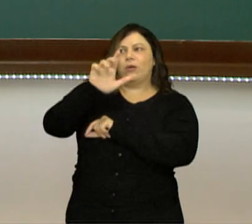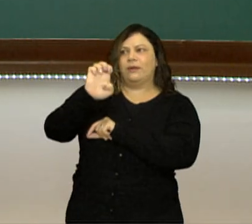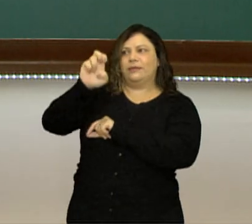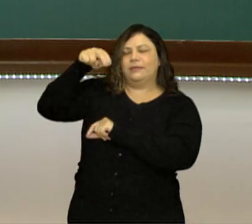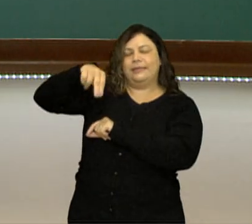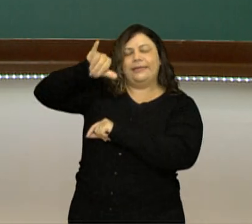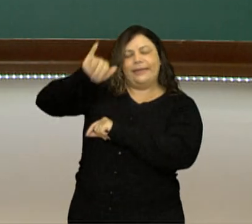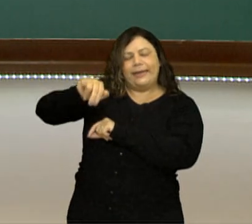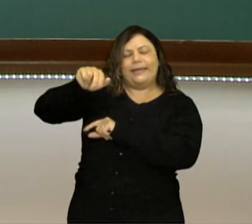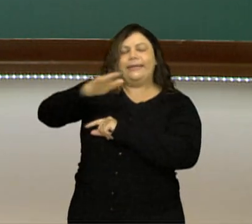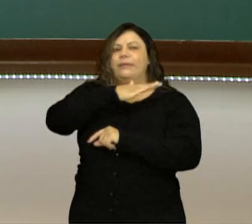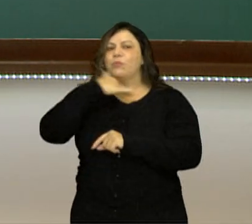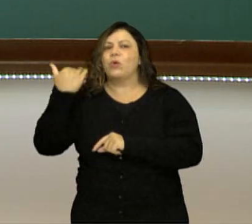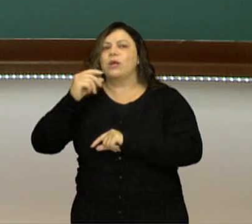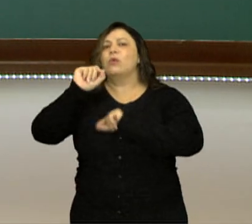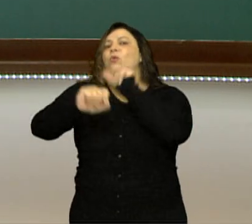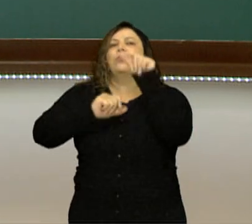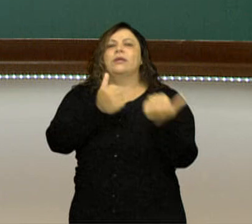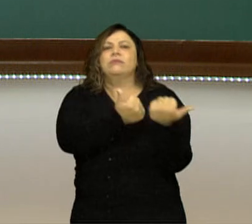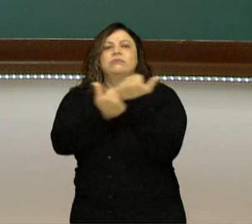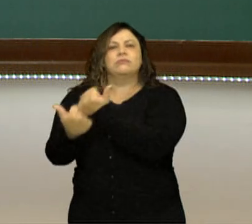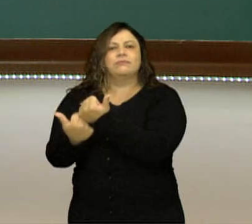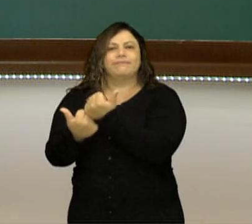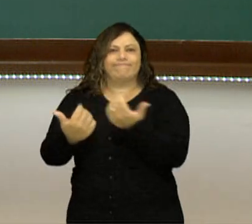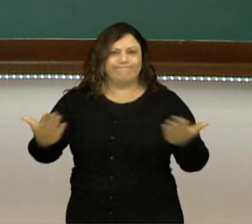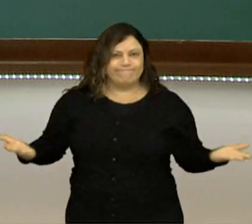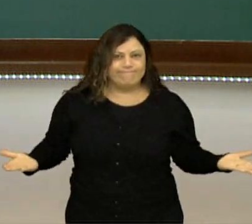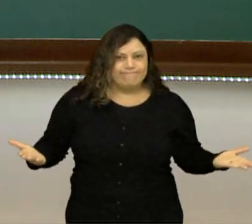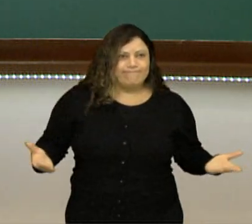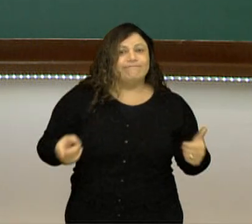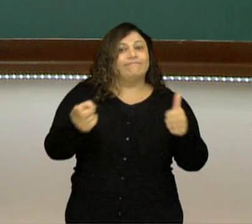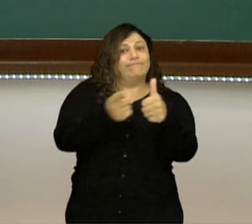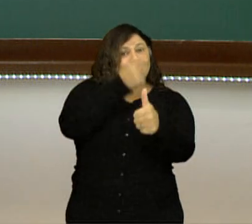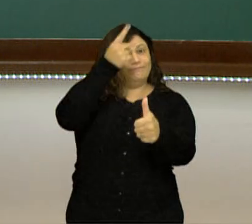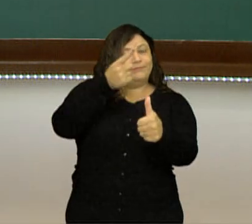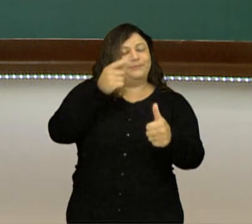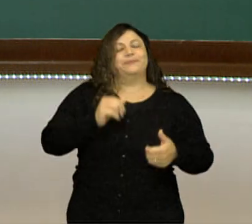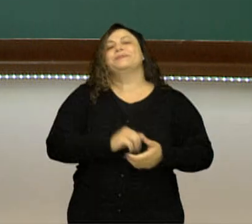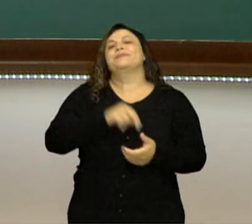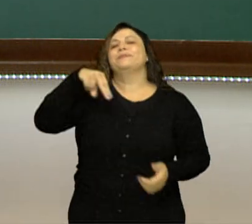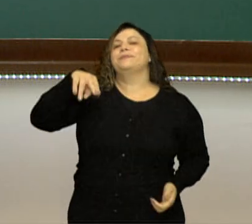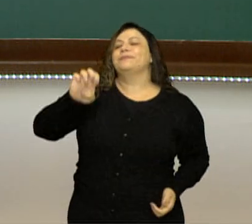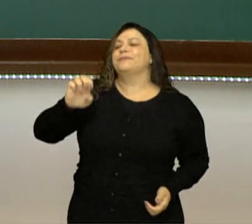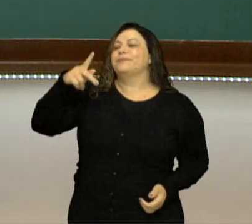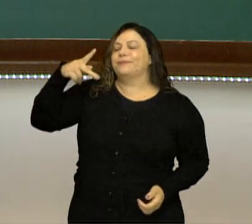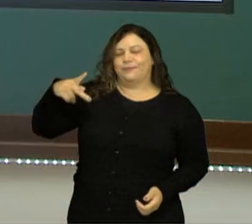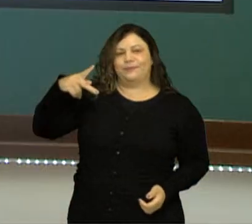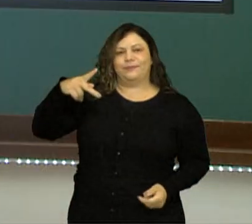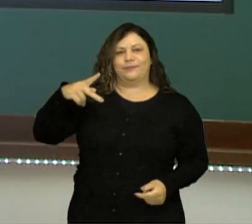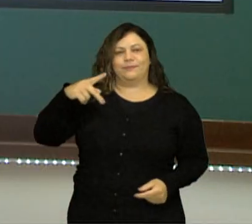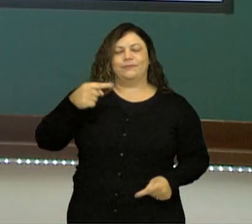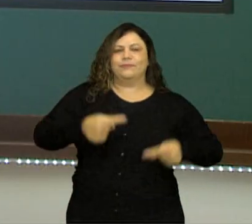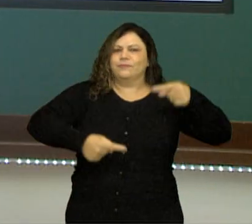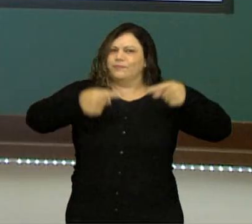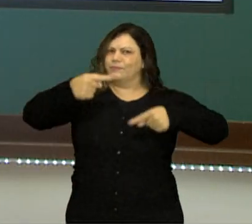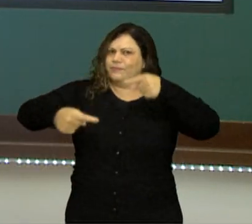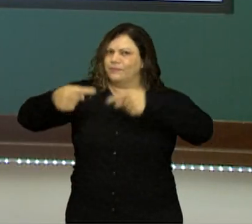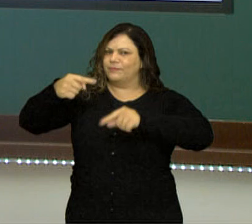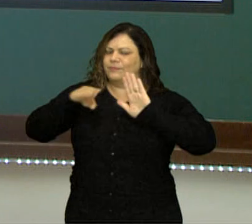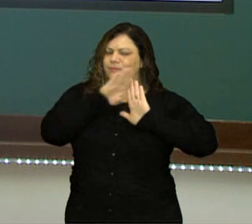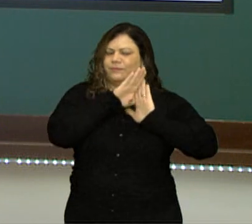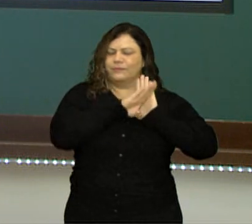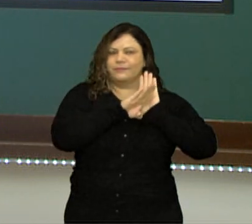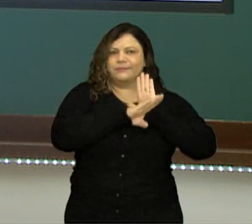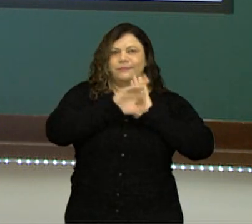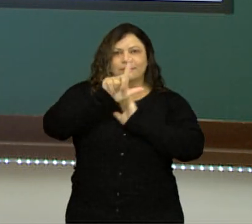governo depois dele? Primeira questão para você lembrar, NEP, medidas adotadas por Lenin que